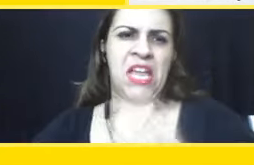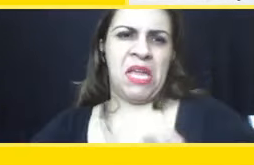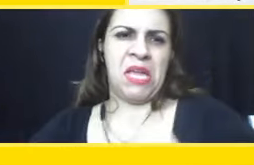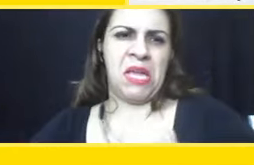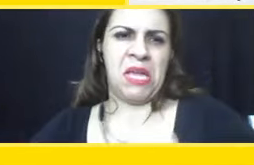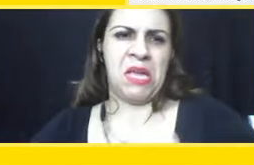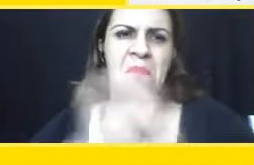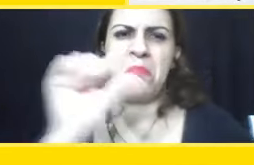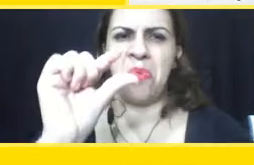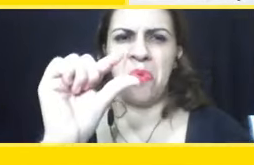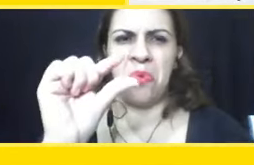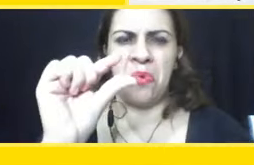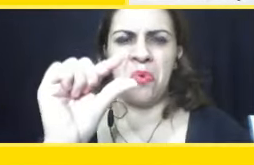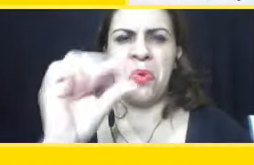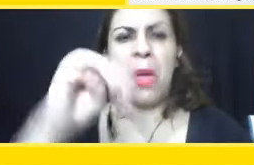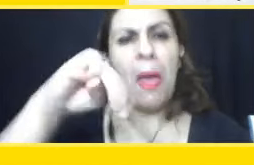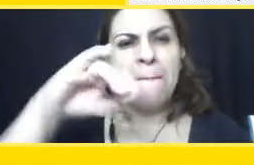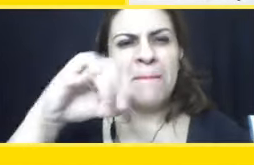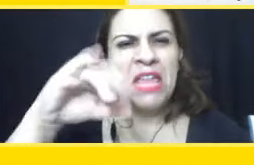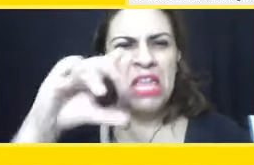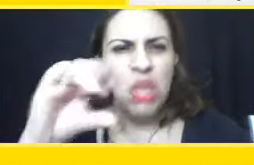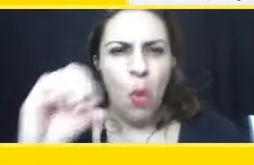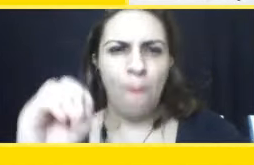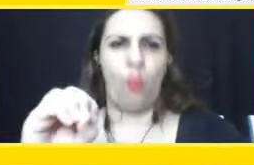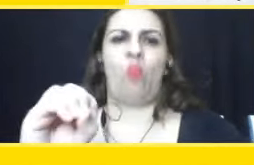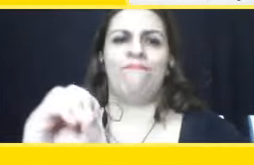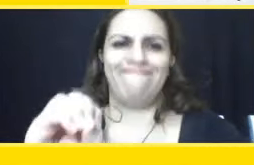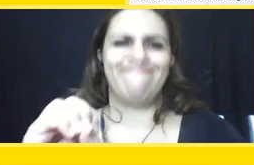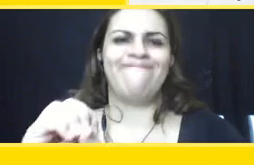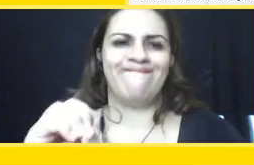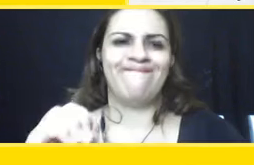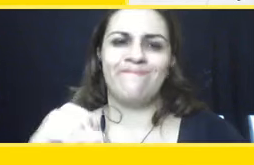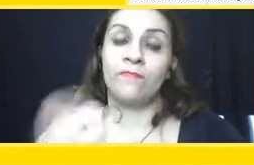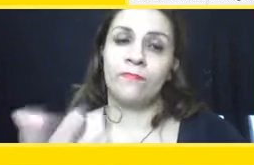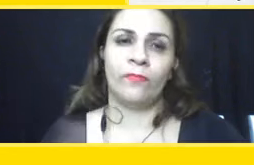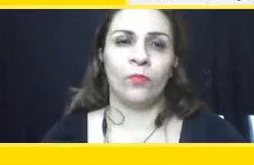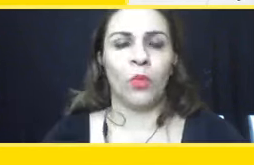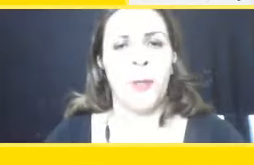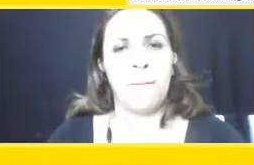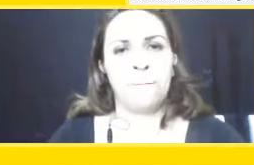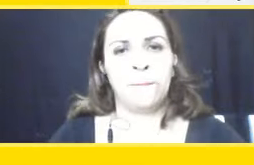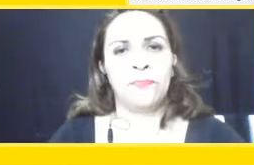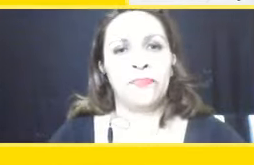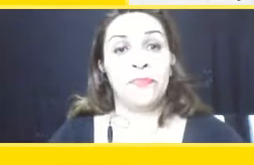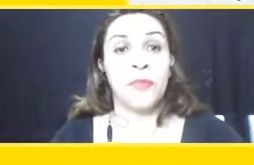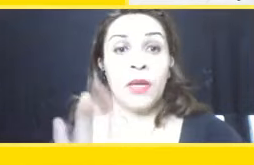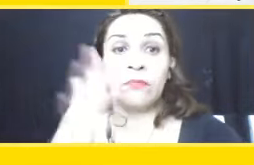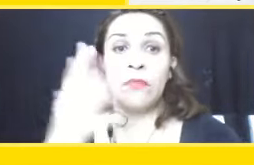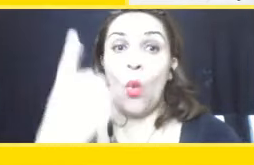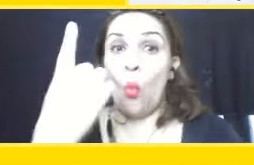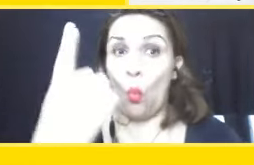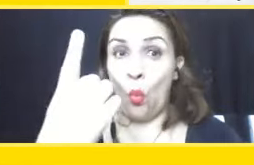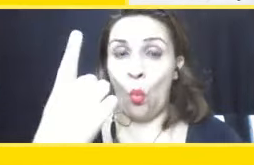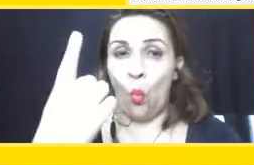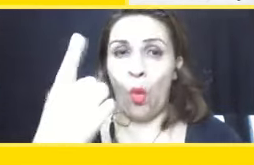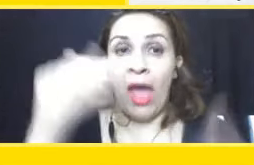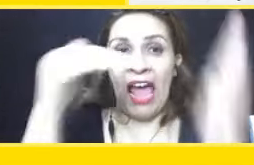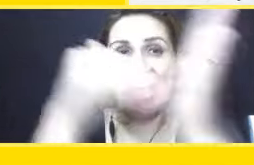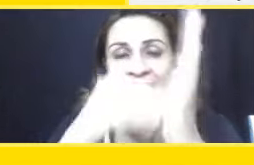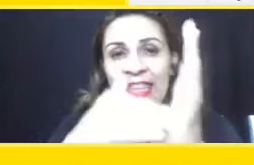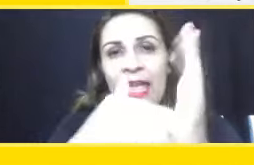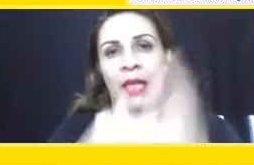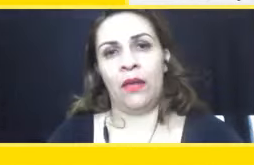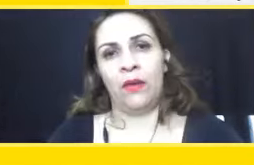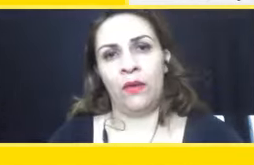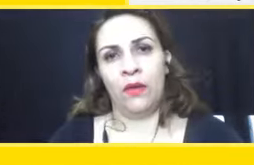os inativos, os aposentados, não vão pagar a contribuição. De quem ganha de um salário mínimo até